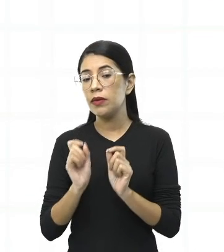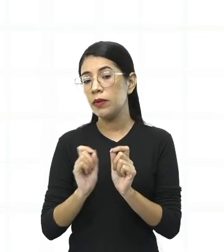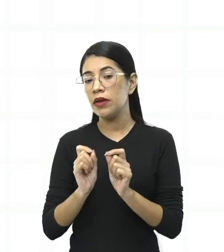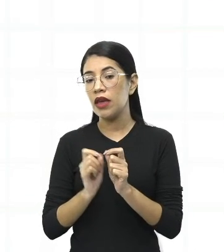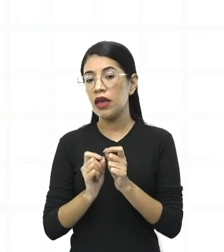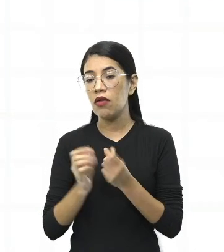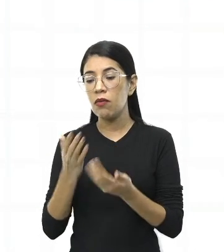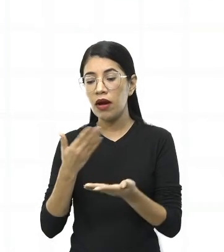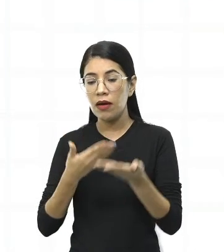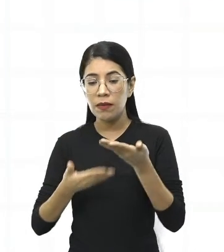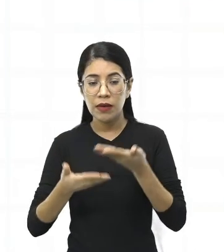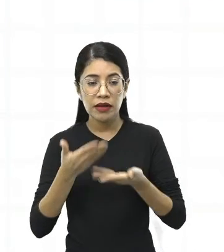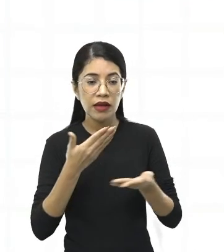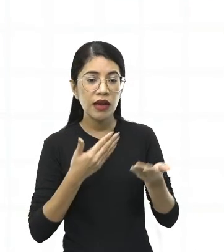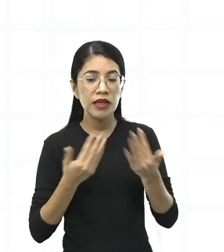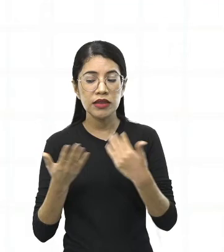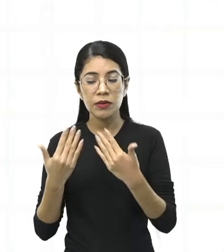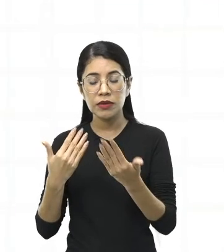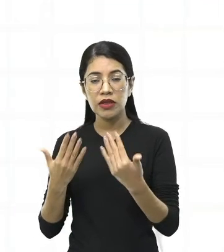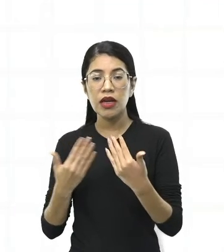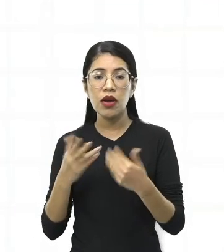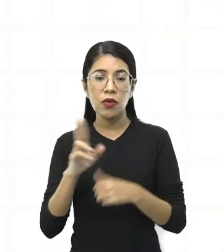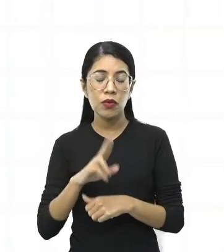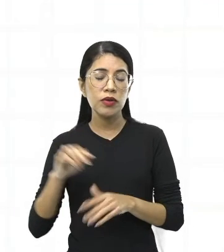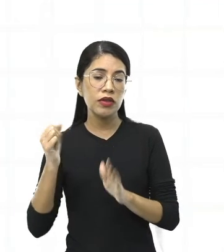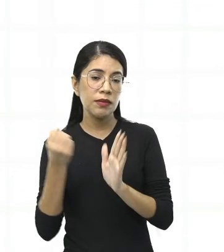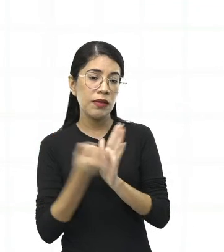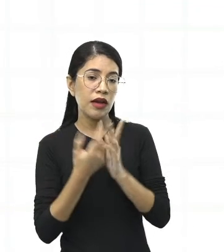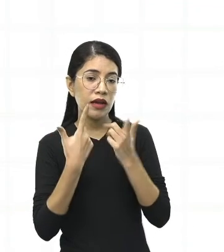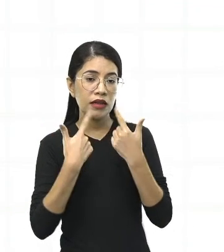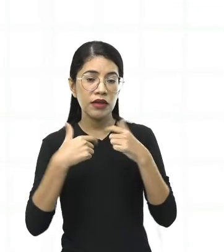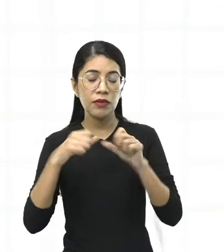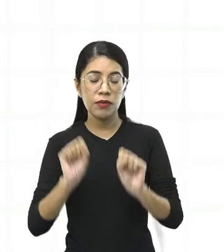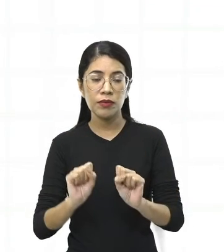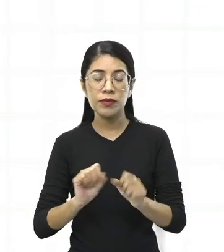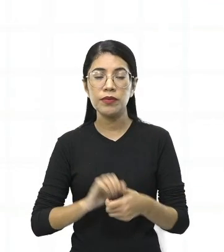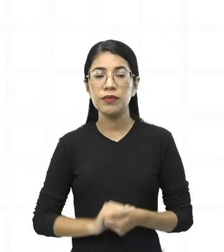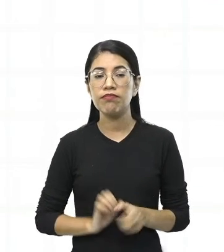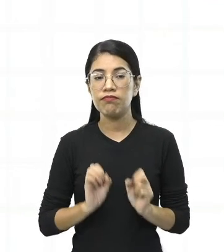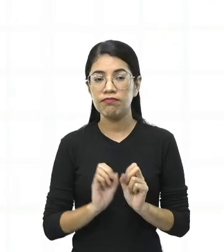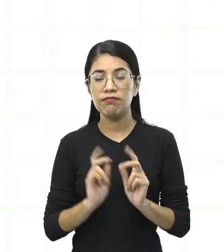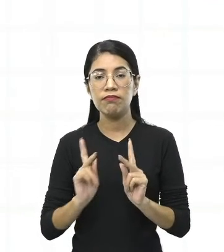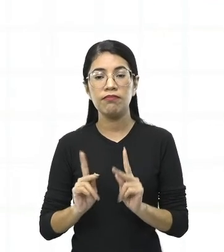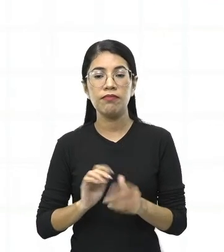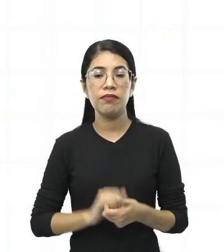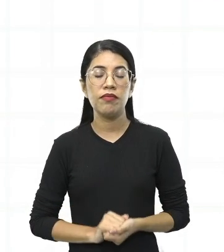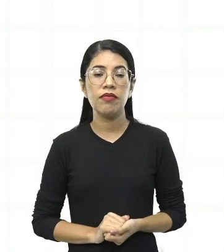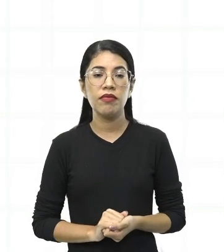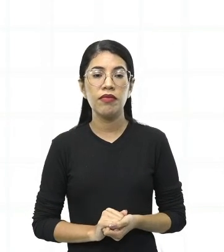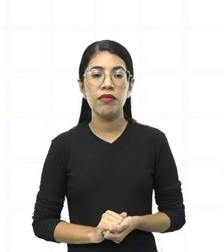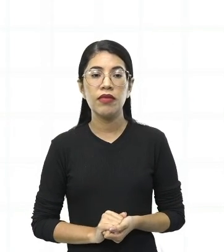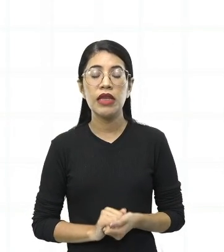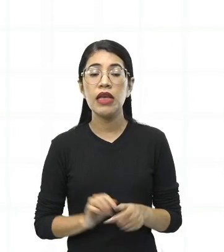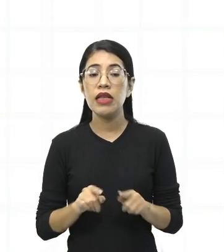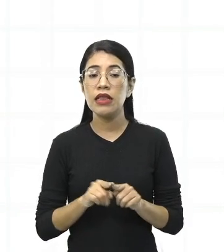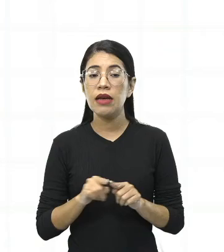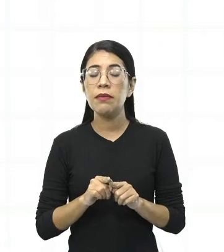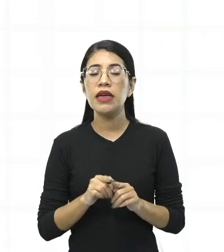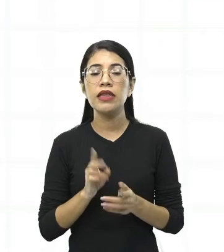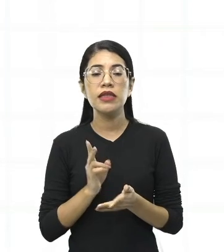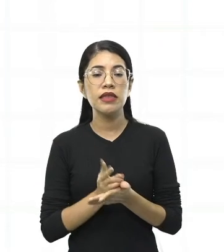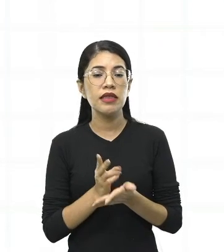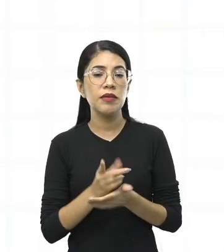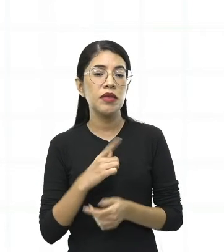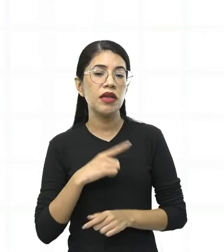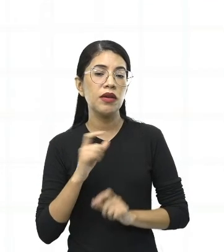com o leitor fazendo uso das marcas linguísticas, certo, pessoal? E aí isso está muito presente na